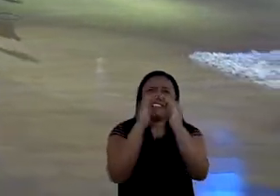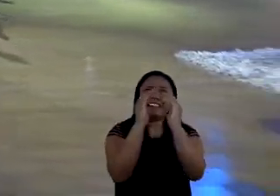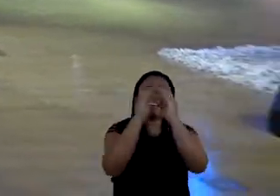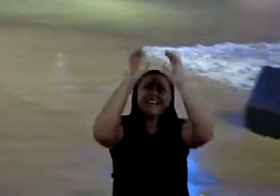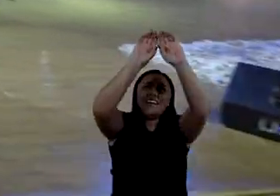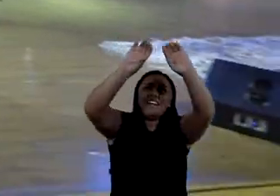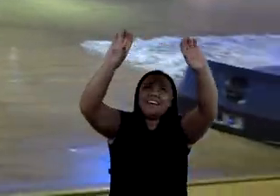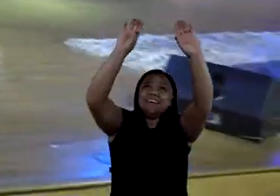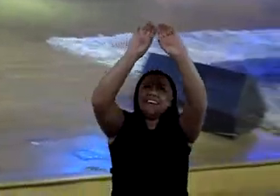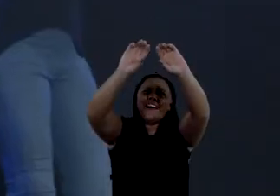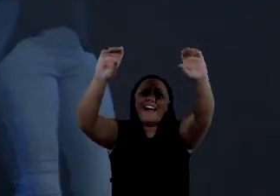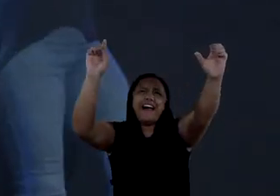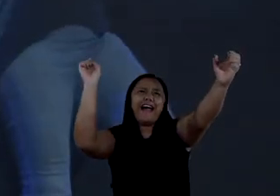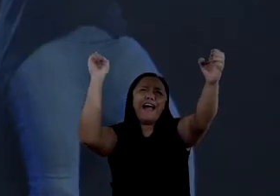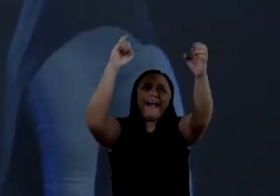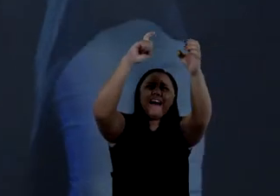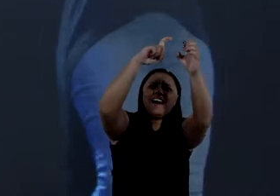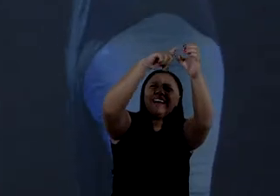pra casa